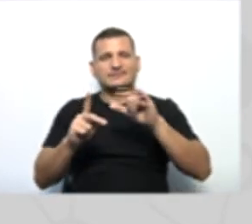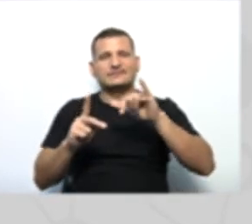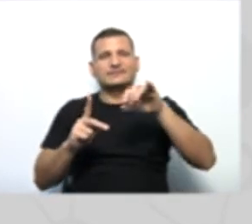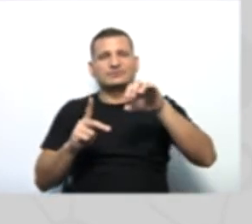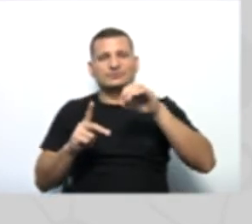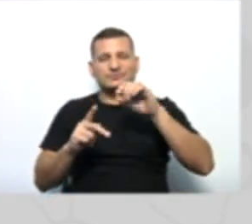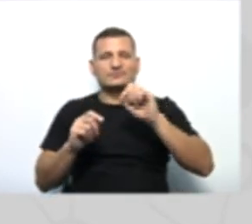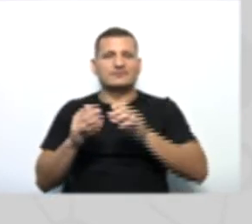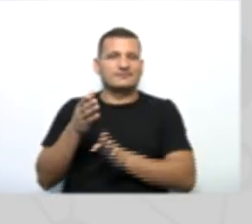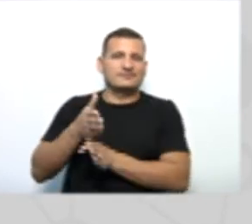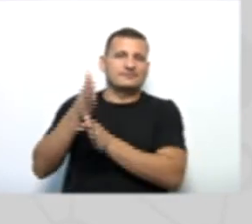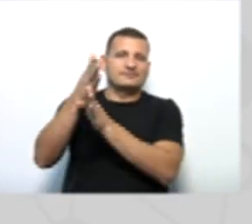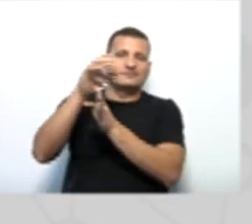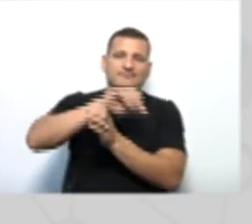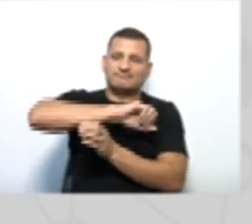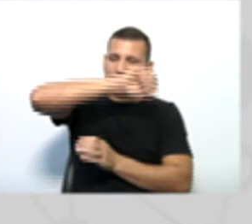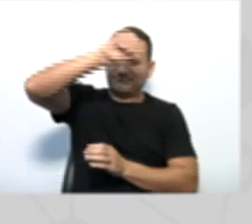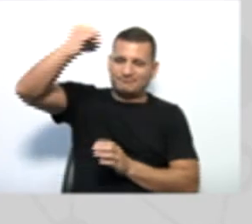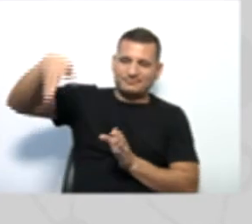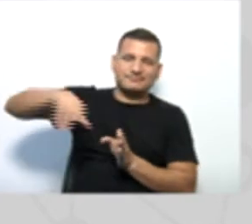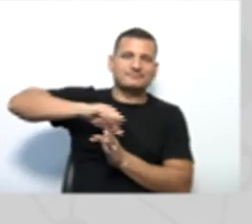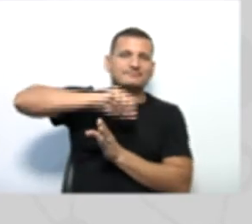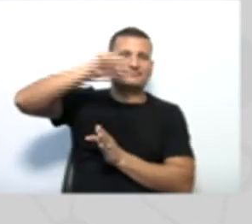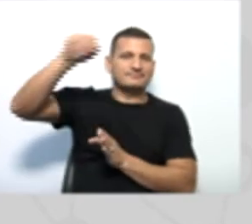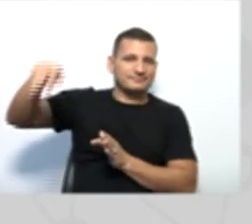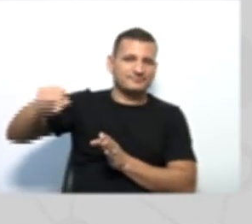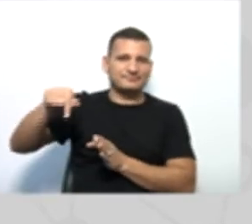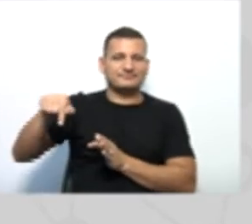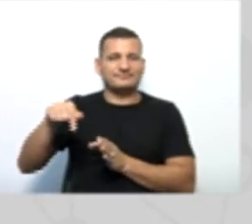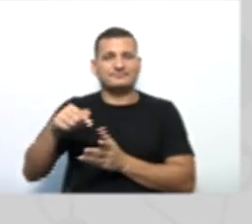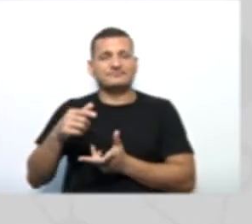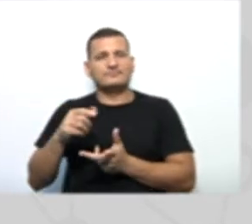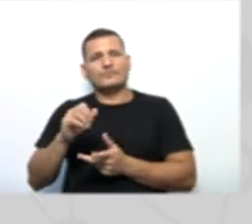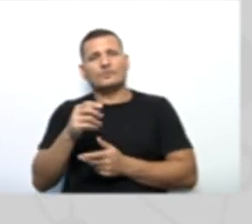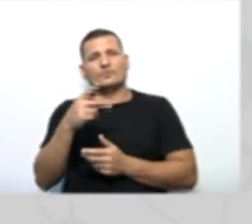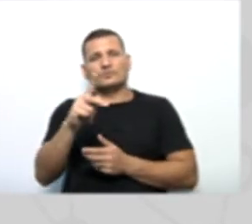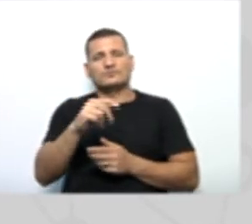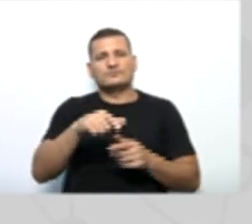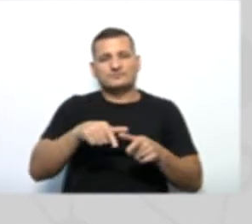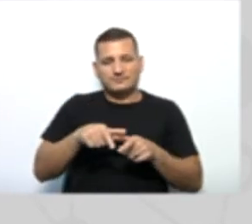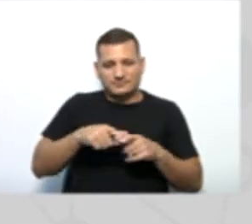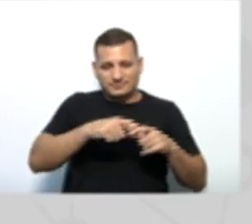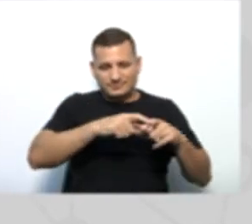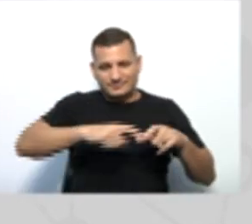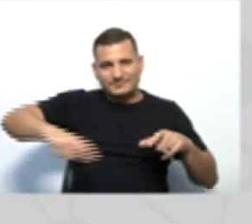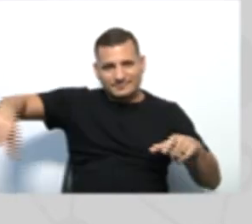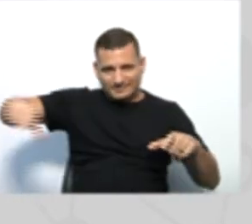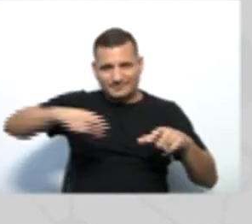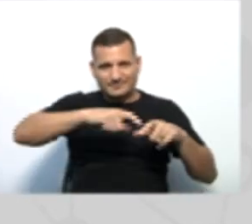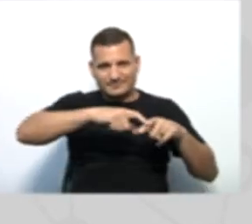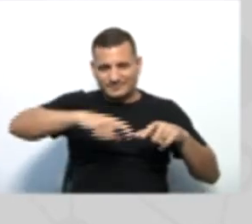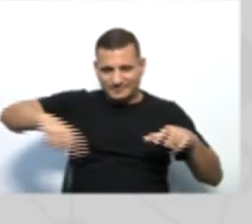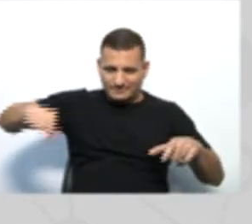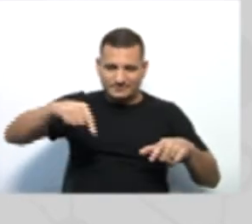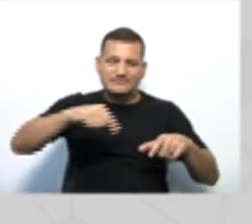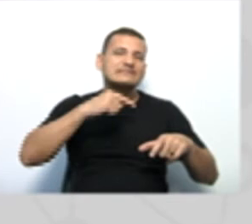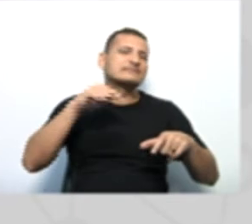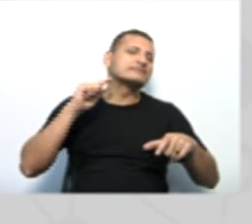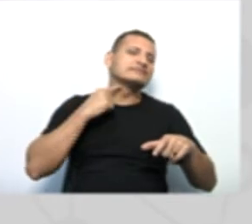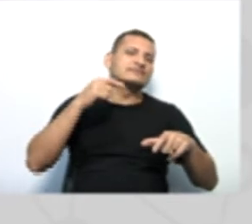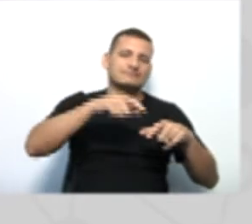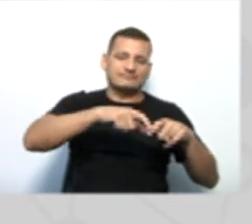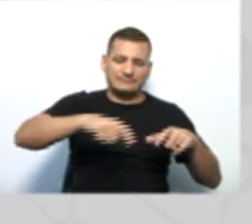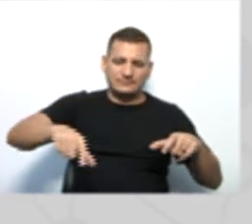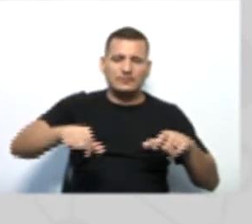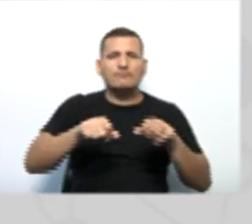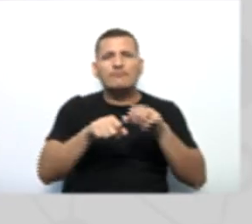cima do muro, lá numa área, né, verde. Olha, o esgoto da sua cooperativa é jogado aonde? É jogado no meio-fio,